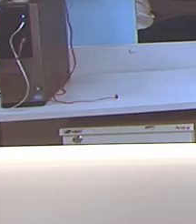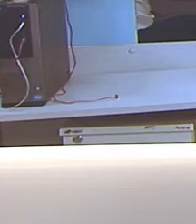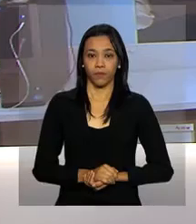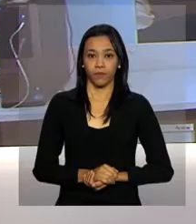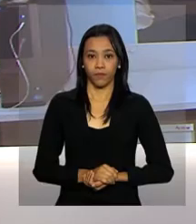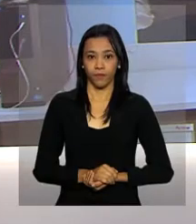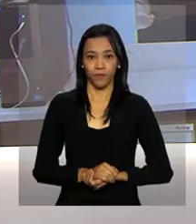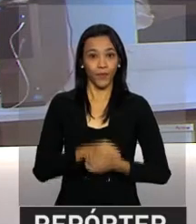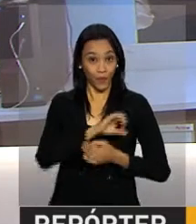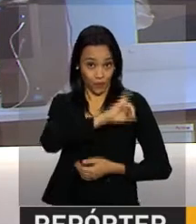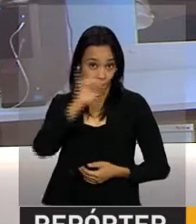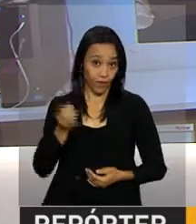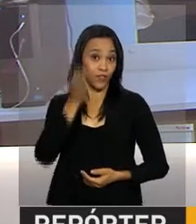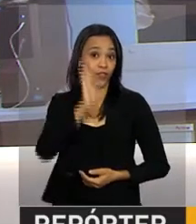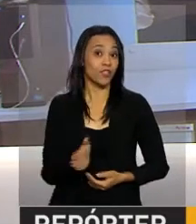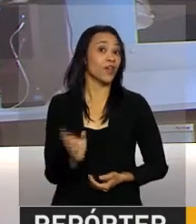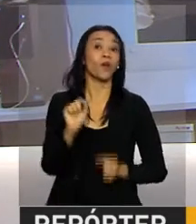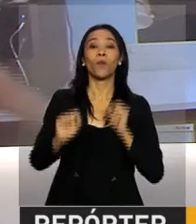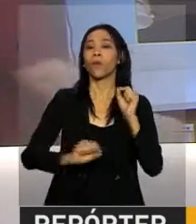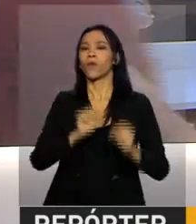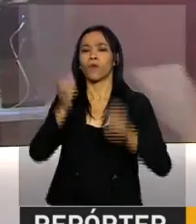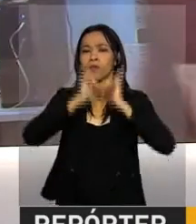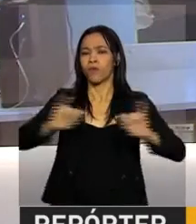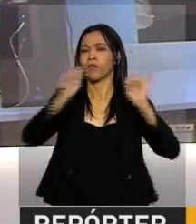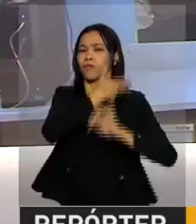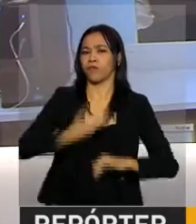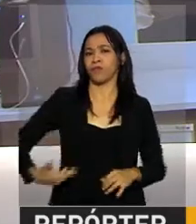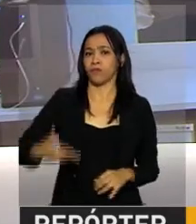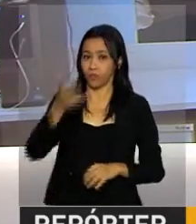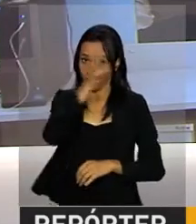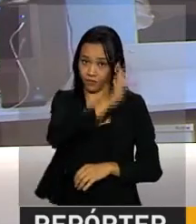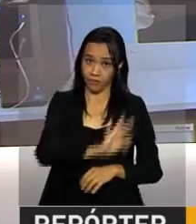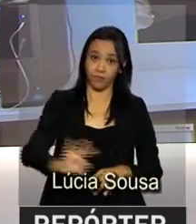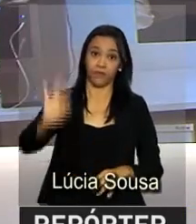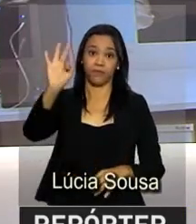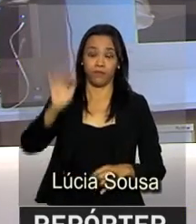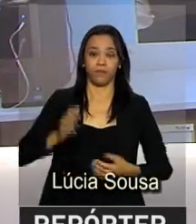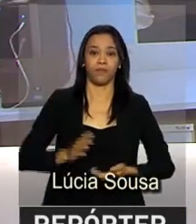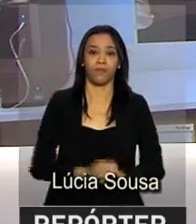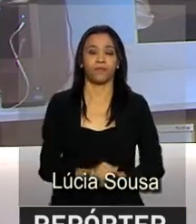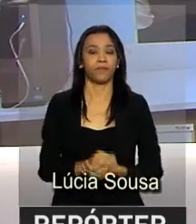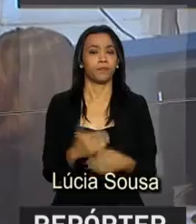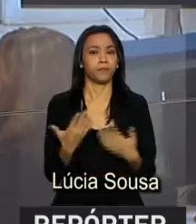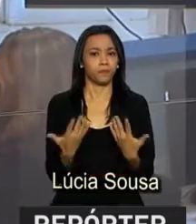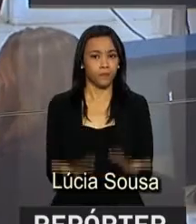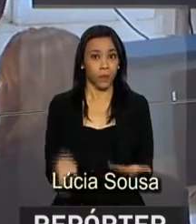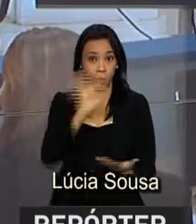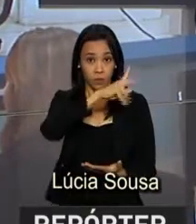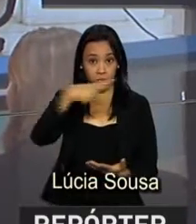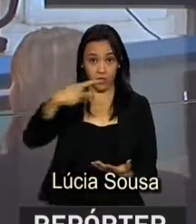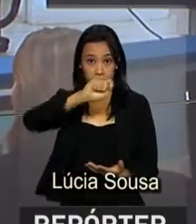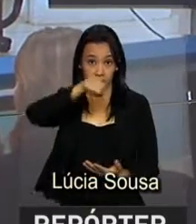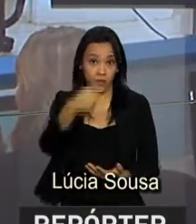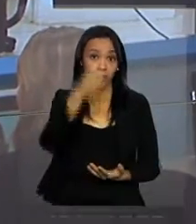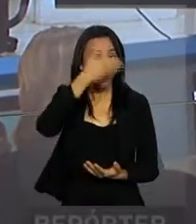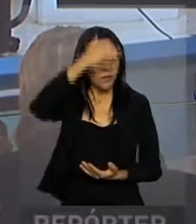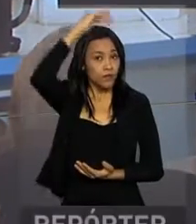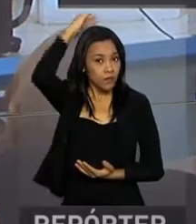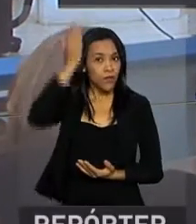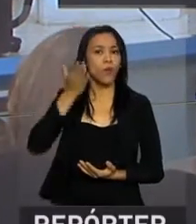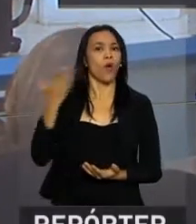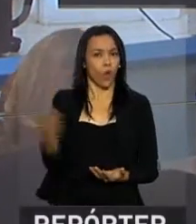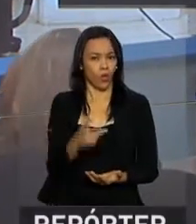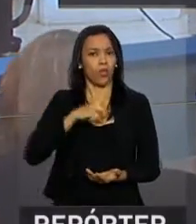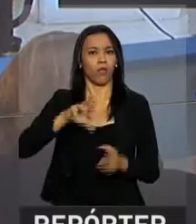lá estamos volta com repórter nbr e as notícias do governo federal o presidente em exercício michel temer se